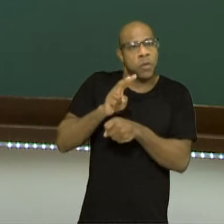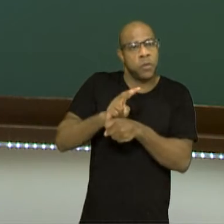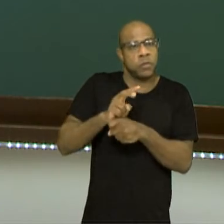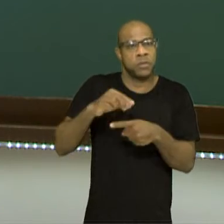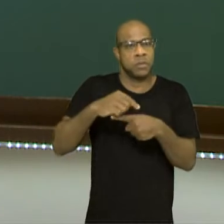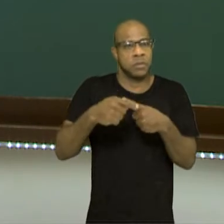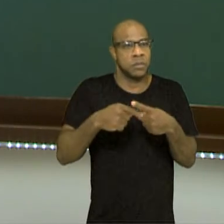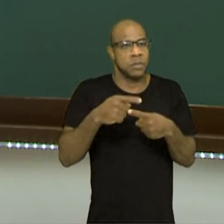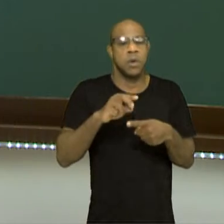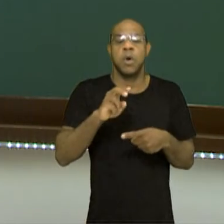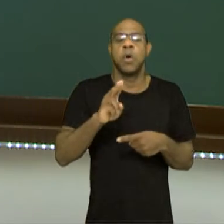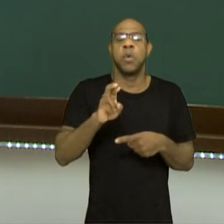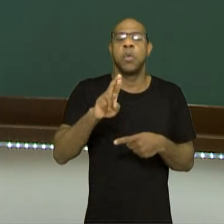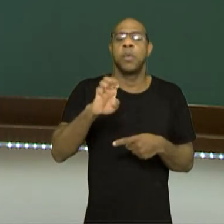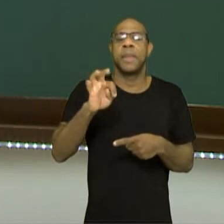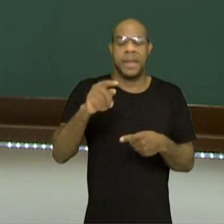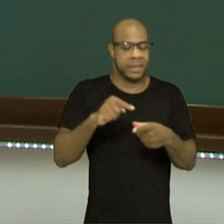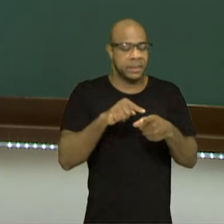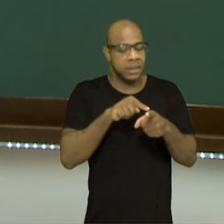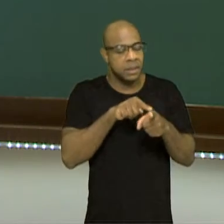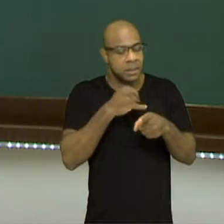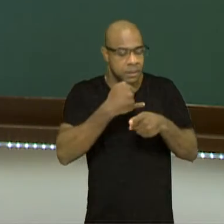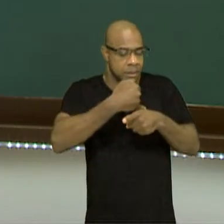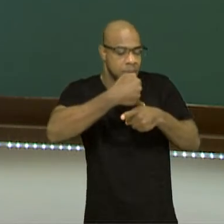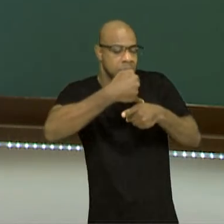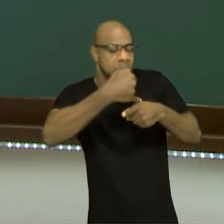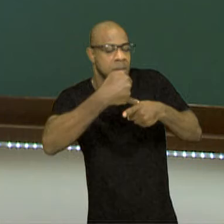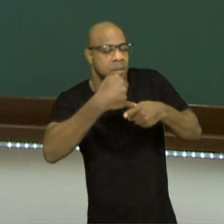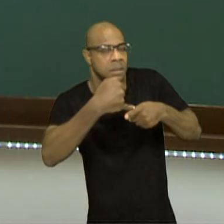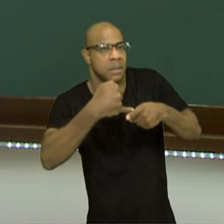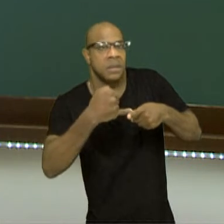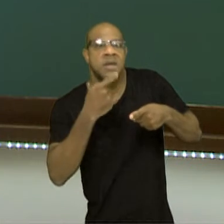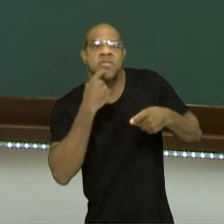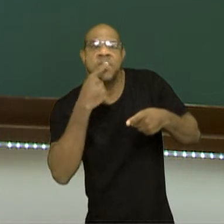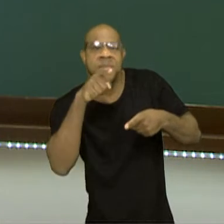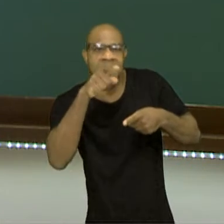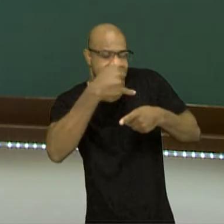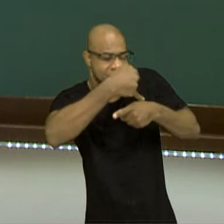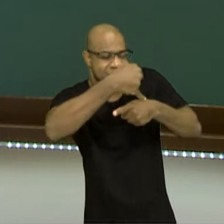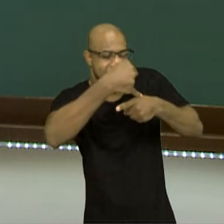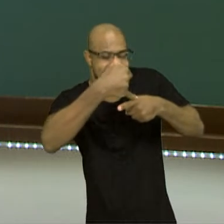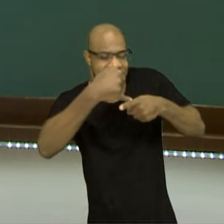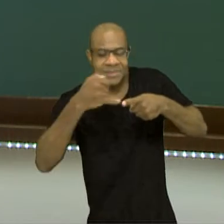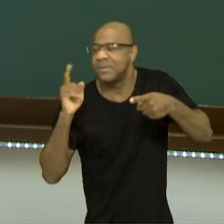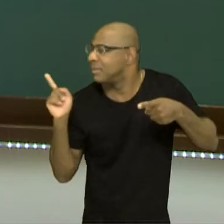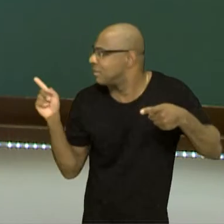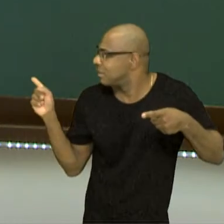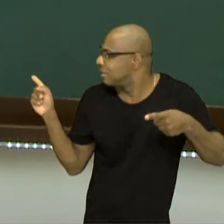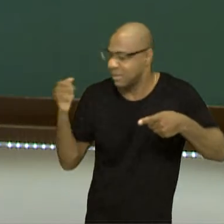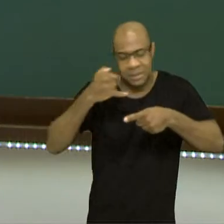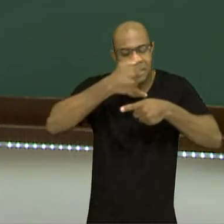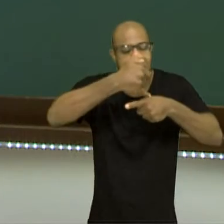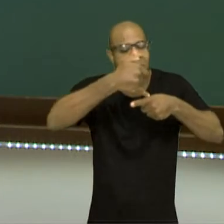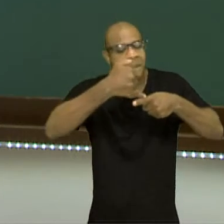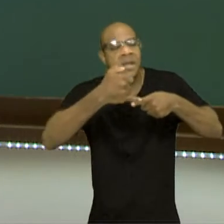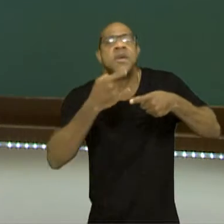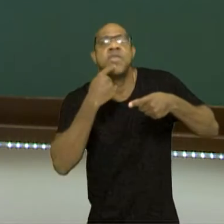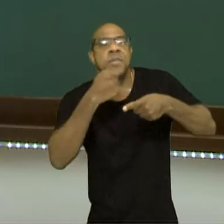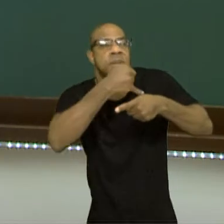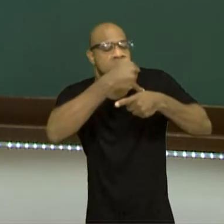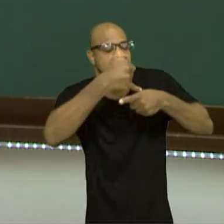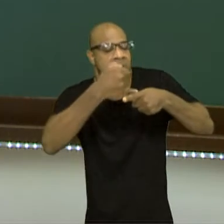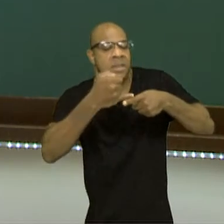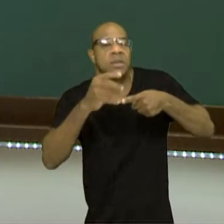esse canal por onde o homem vai urinar e também vai ejacular. Então, em volta da uretra há esse